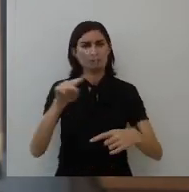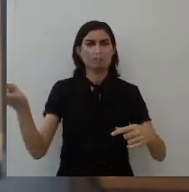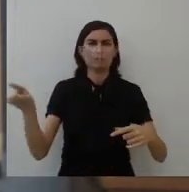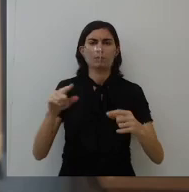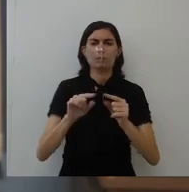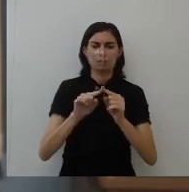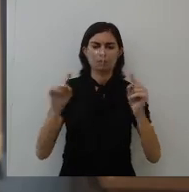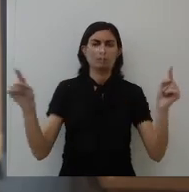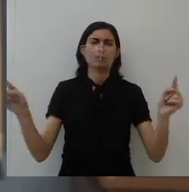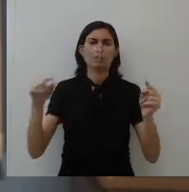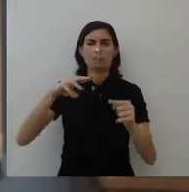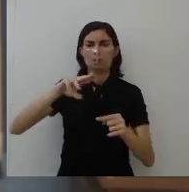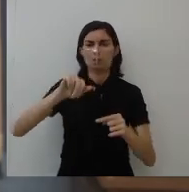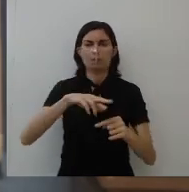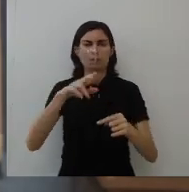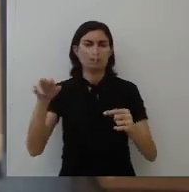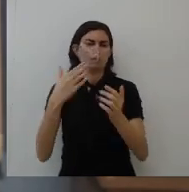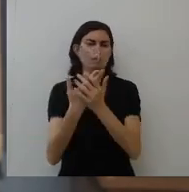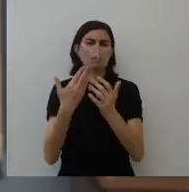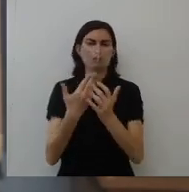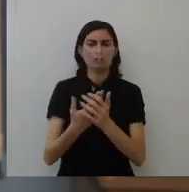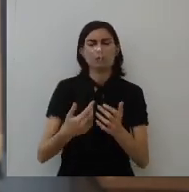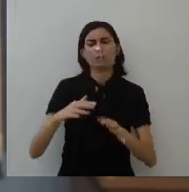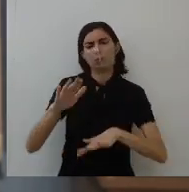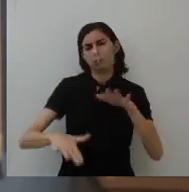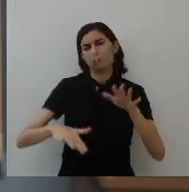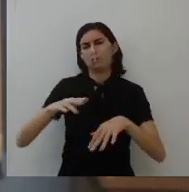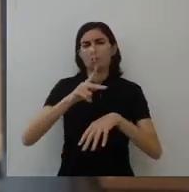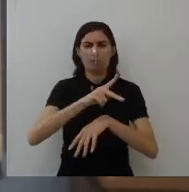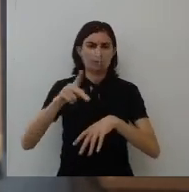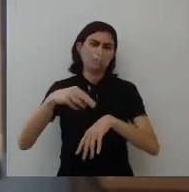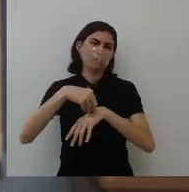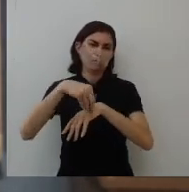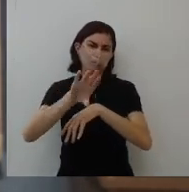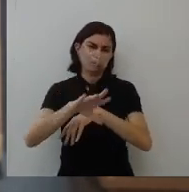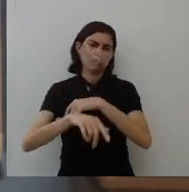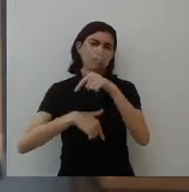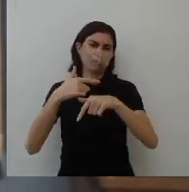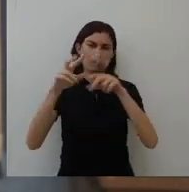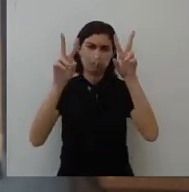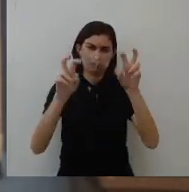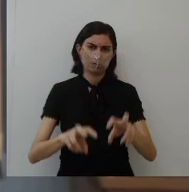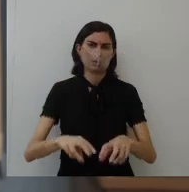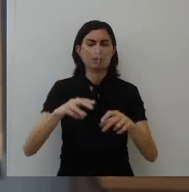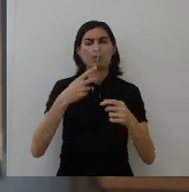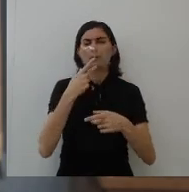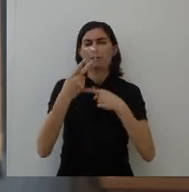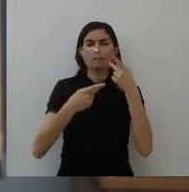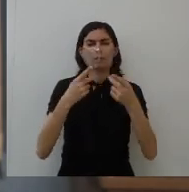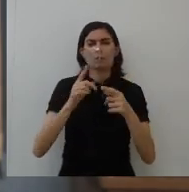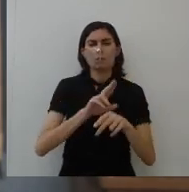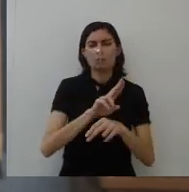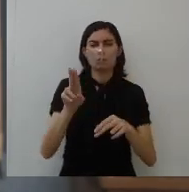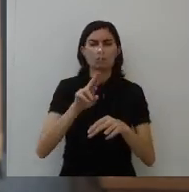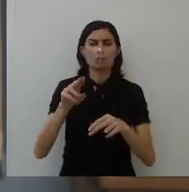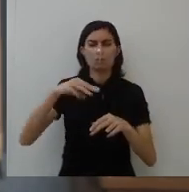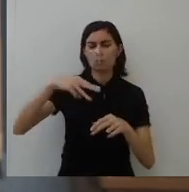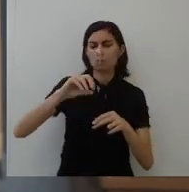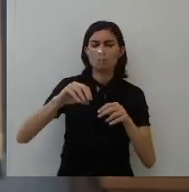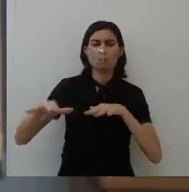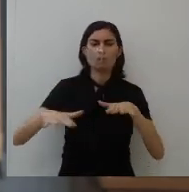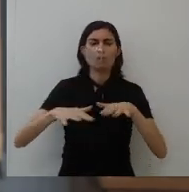um termozinho, migrações, nos estudos de migrações, provavelmente o professor que vai trabalhar o tema migrações vai falar, chama-se de